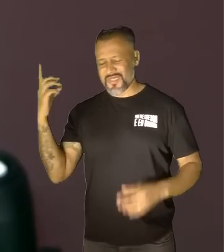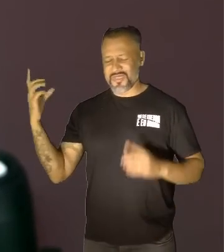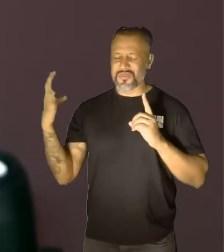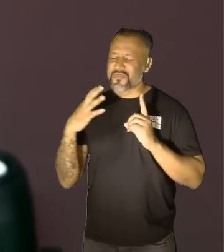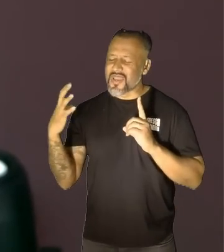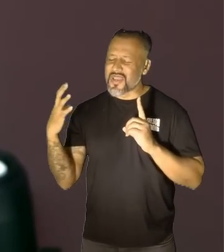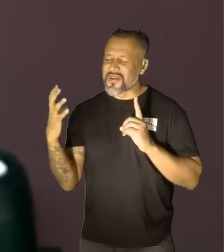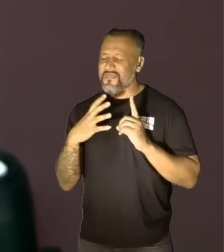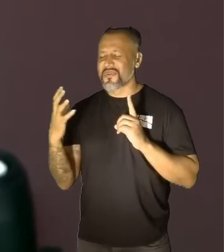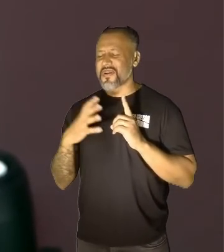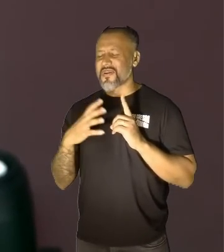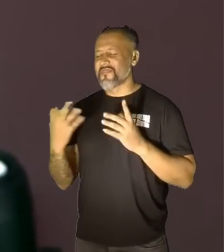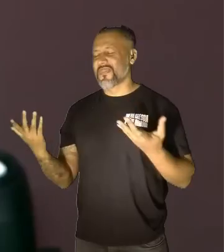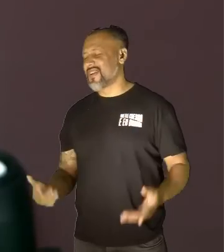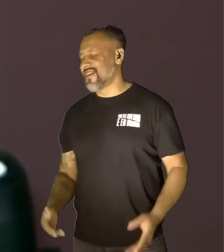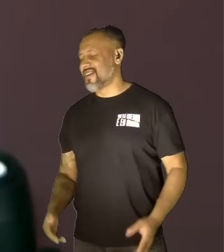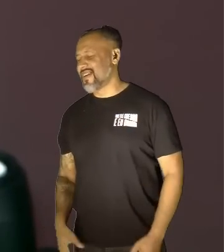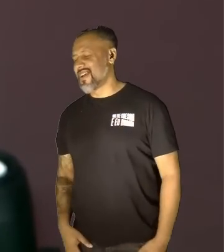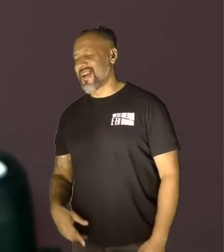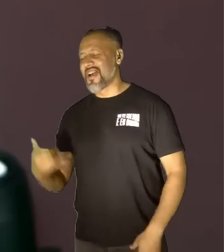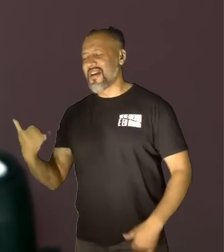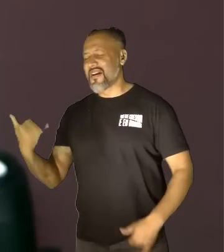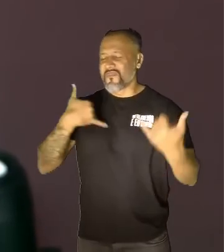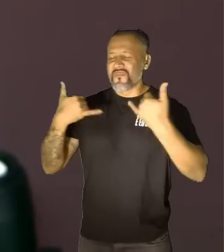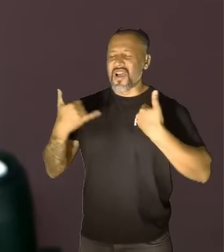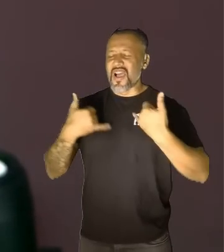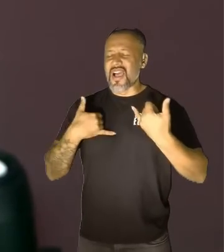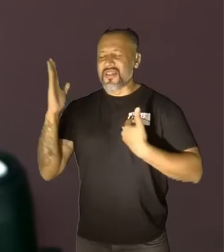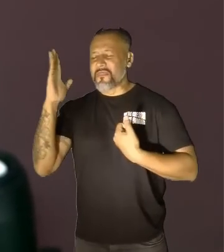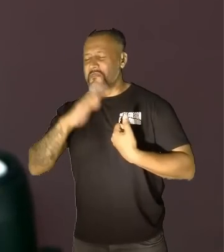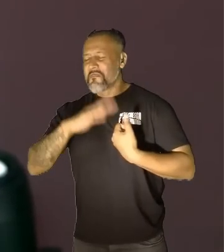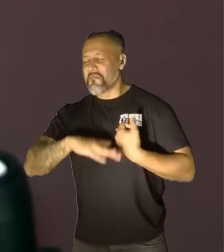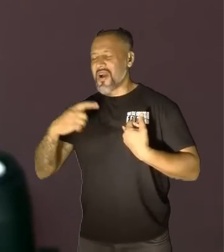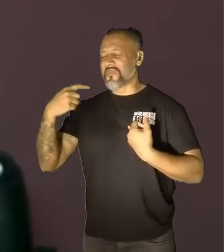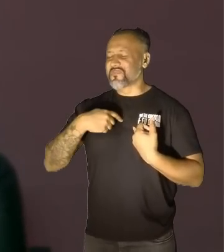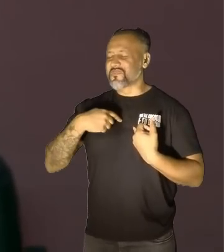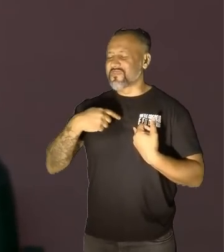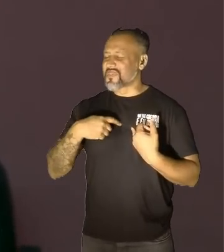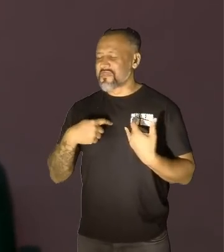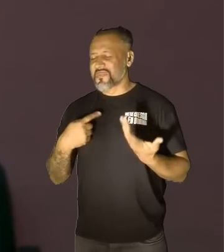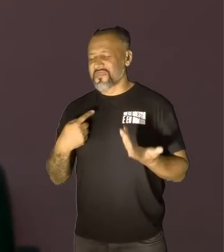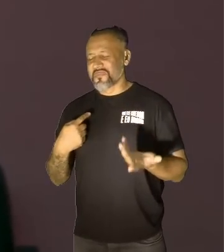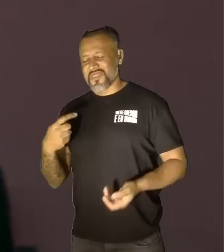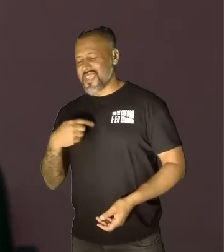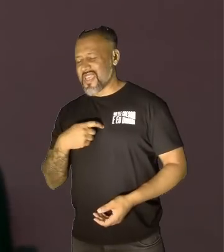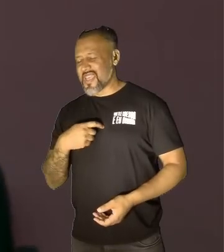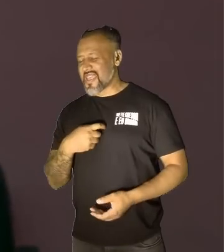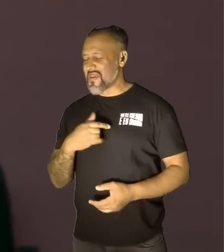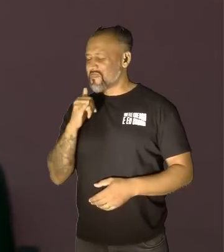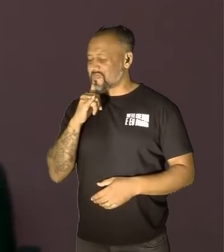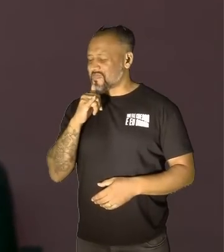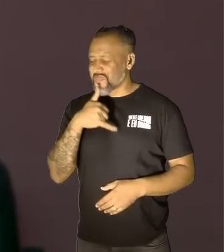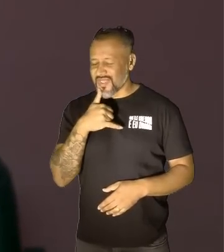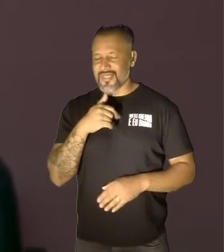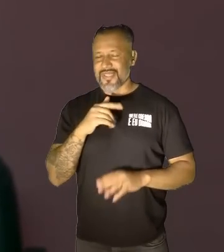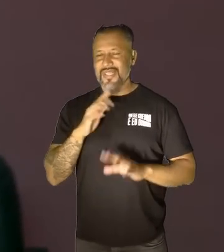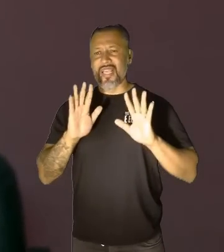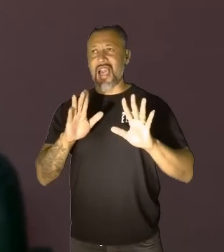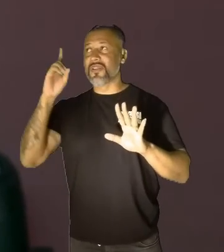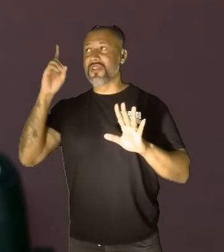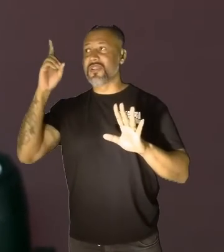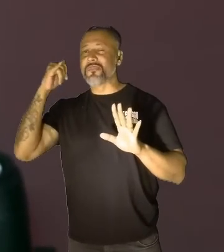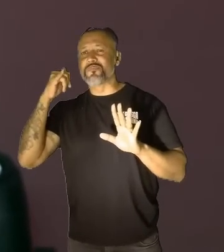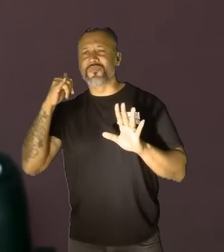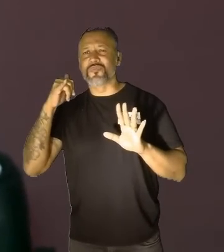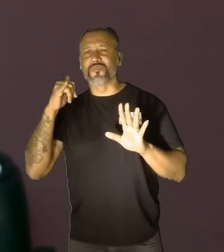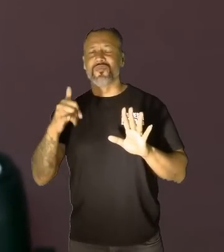gostaria. Estão chegando boatos no meu ouvido que eu não gostaria. Estão chegando histórias que estão me desanimando. E Deus está falando: filho, não desanima, porque